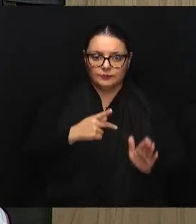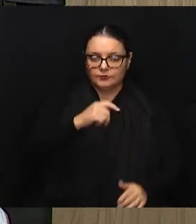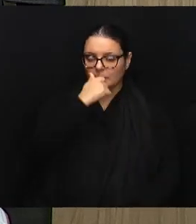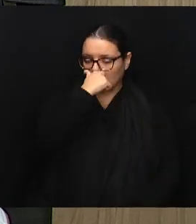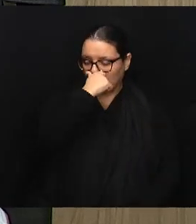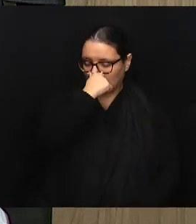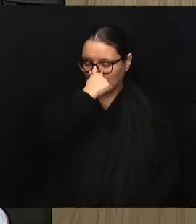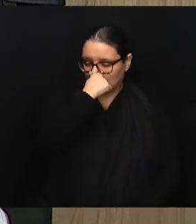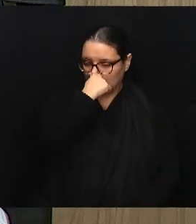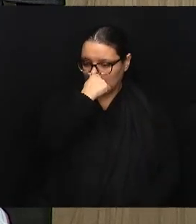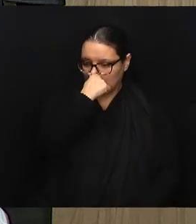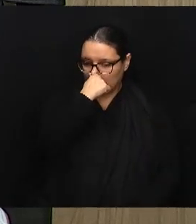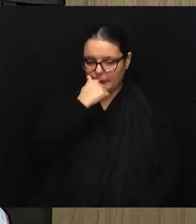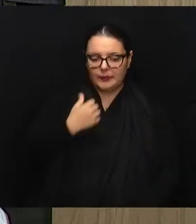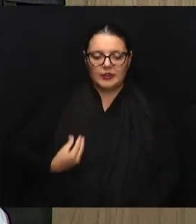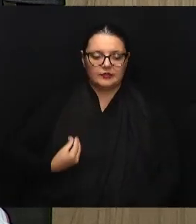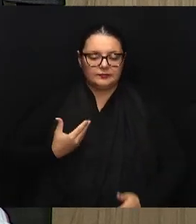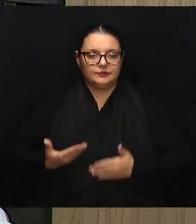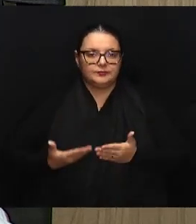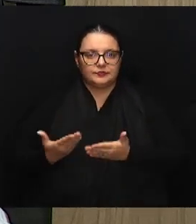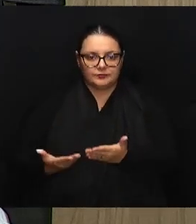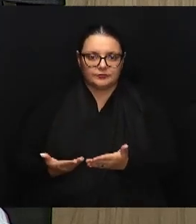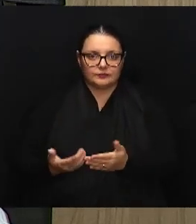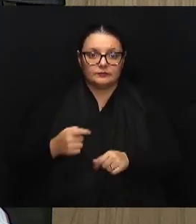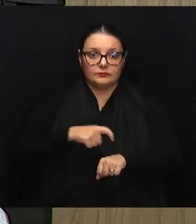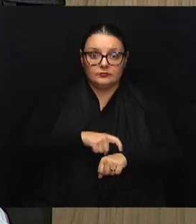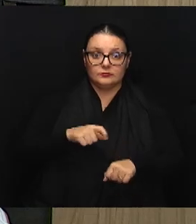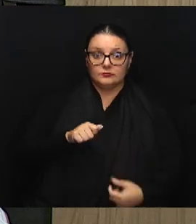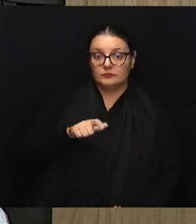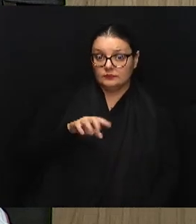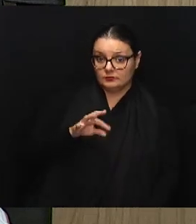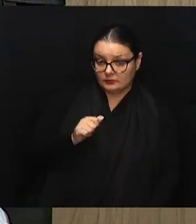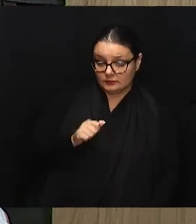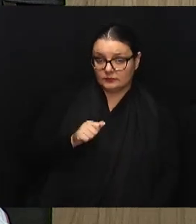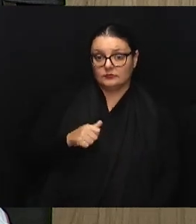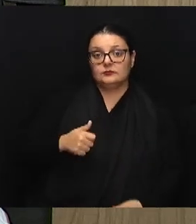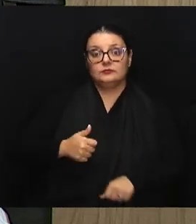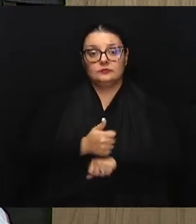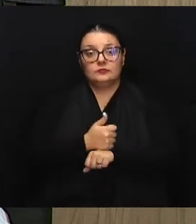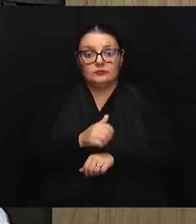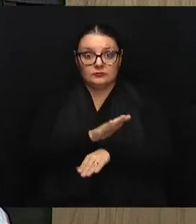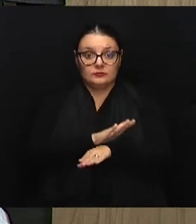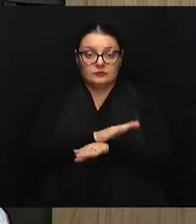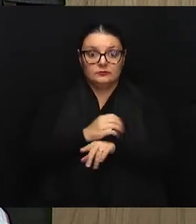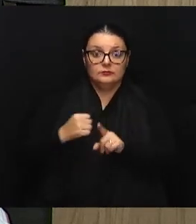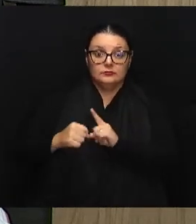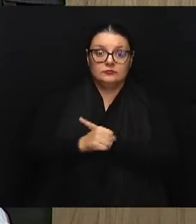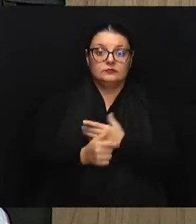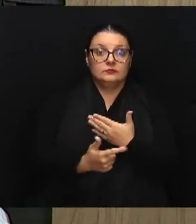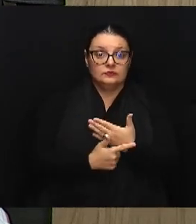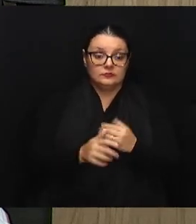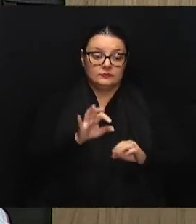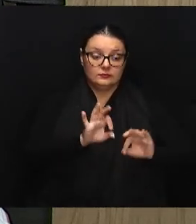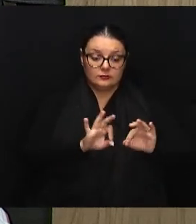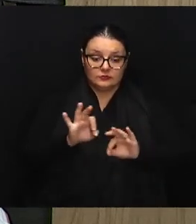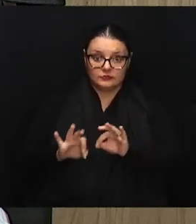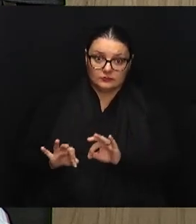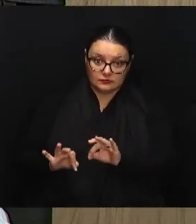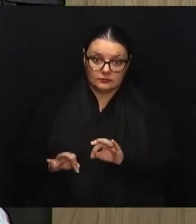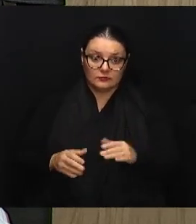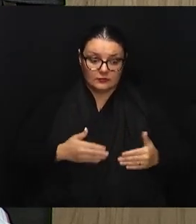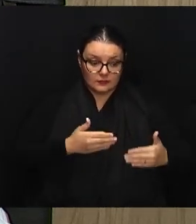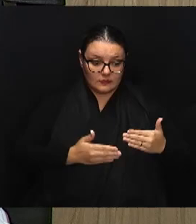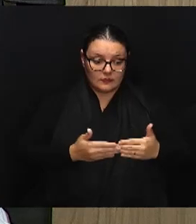né, viver esse momento de tratamento. E no momento da alta, o profissional assistente social tem um papel na organização